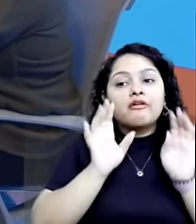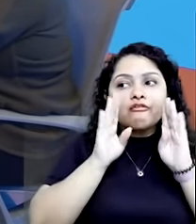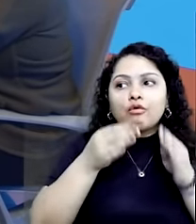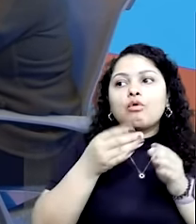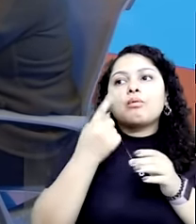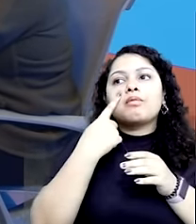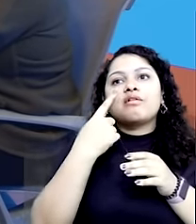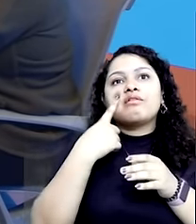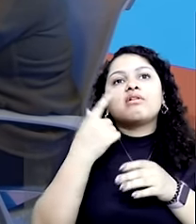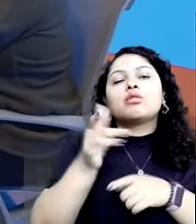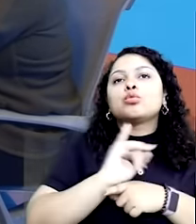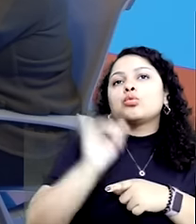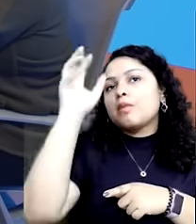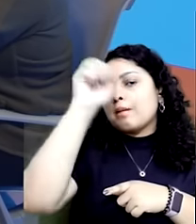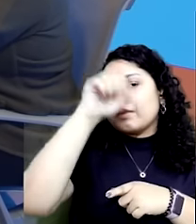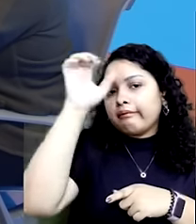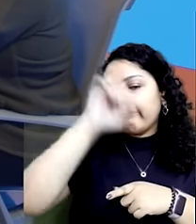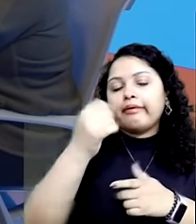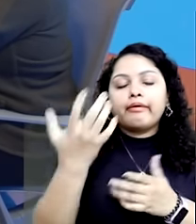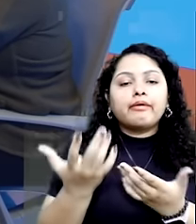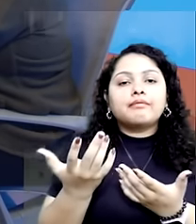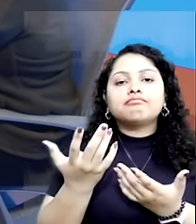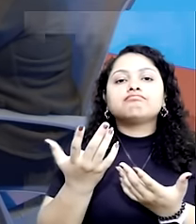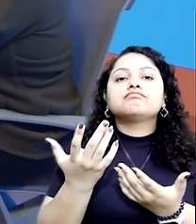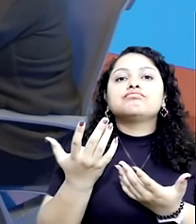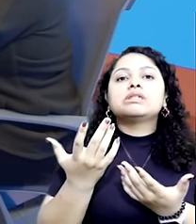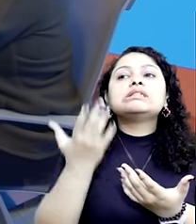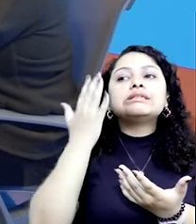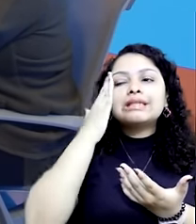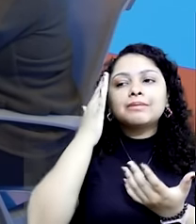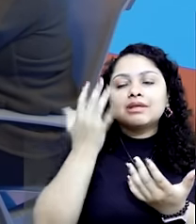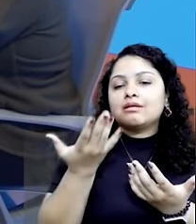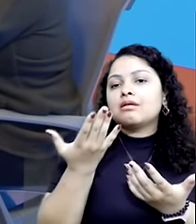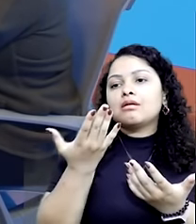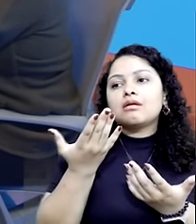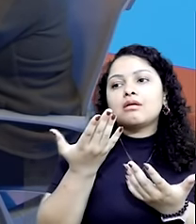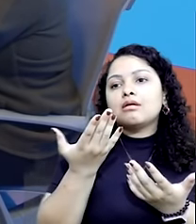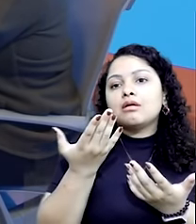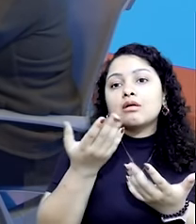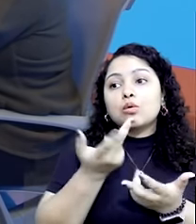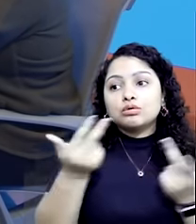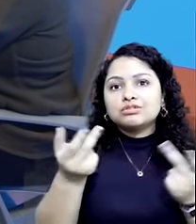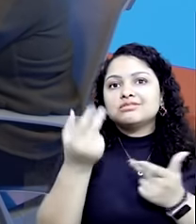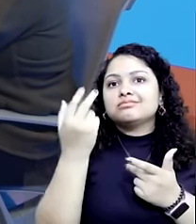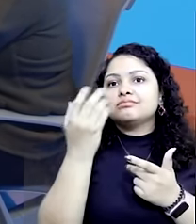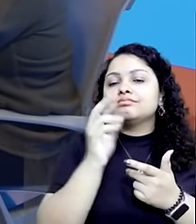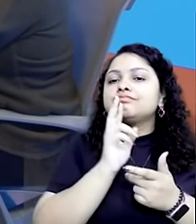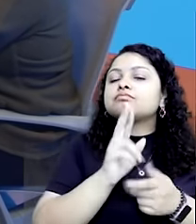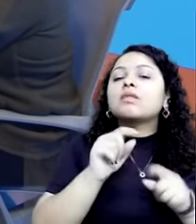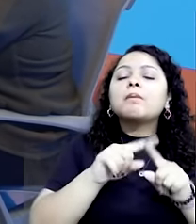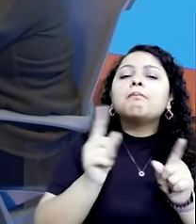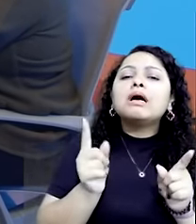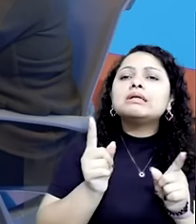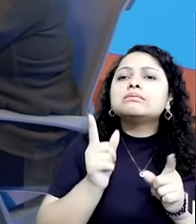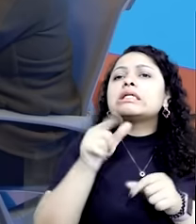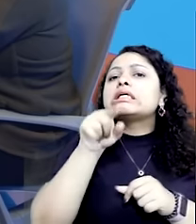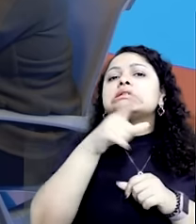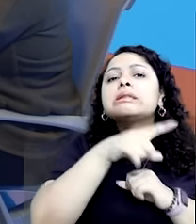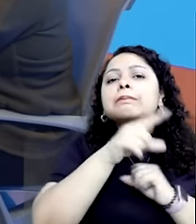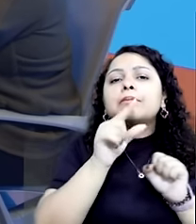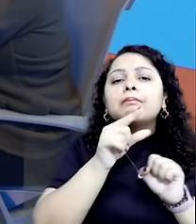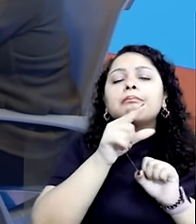para ir lá no YouTube e aprender e embora seja prático né as soluções que nós colocamos aqui mas e para esse empreendedor